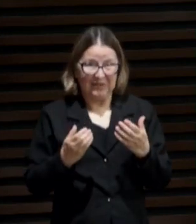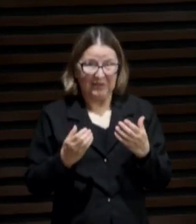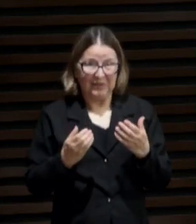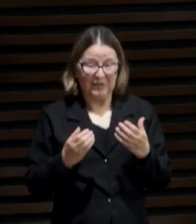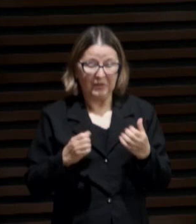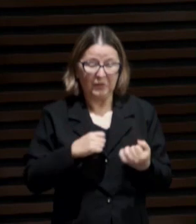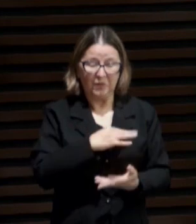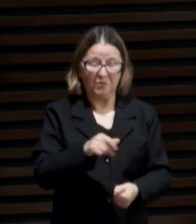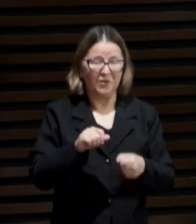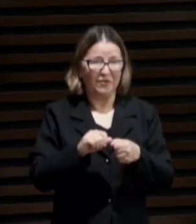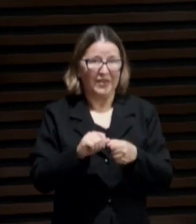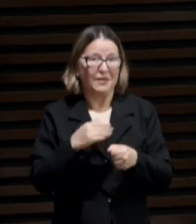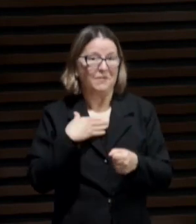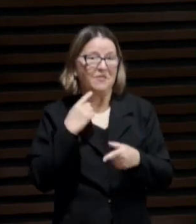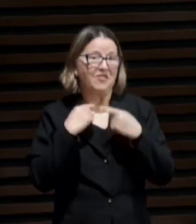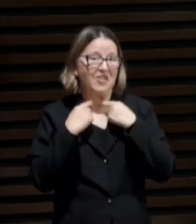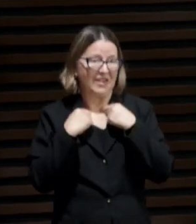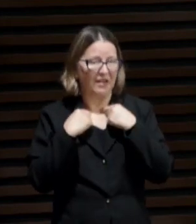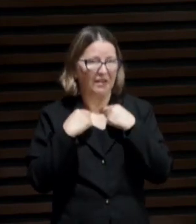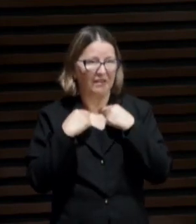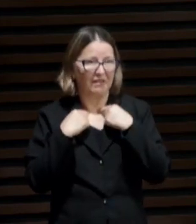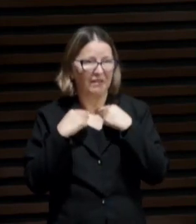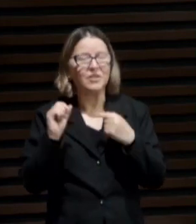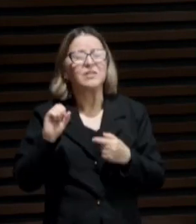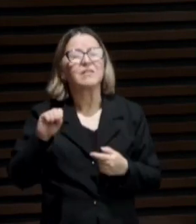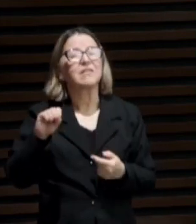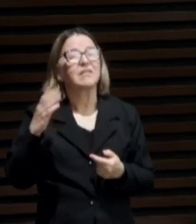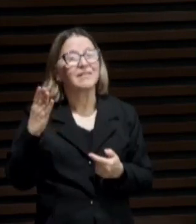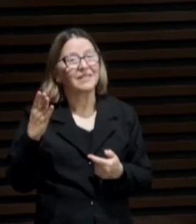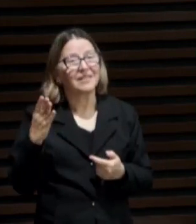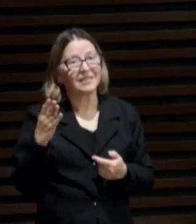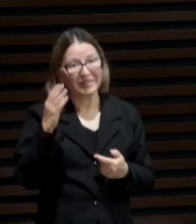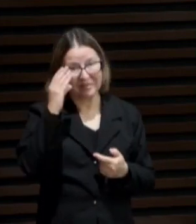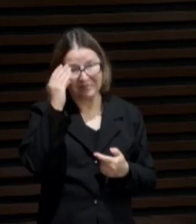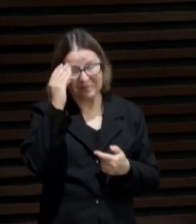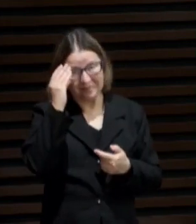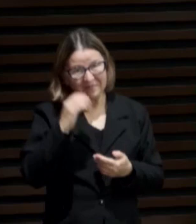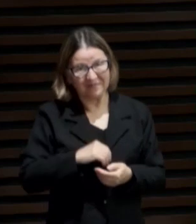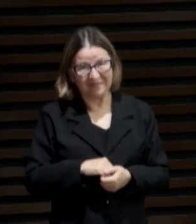Deus, sabe o que vai acontecer? Eu vou me preocupar com o próximo. Porque a Bíblia é outrocêntrica.